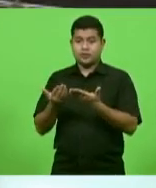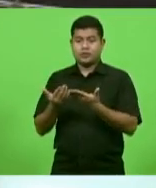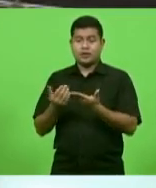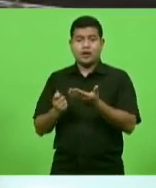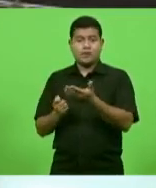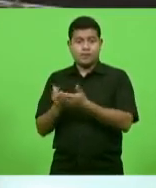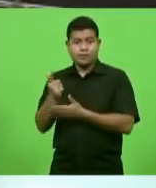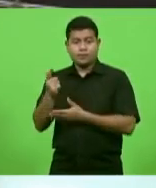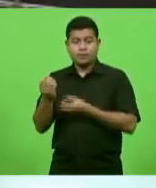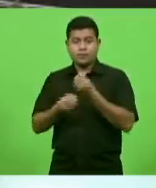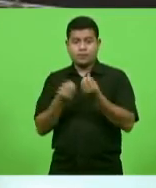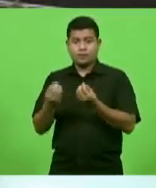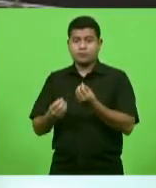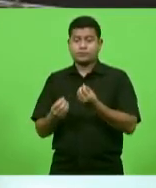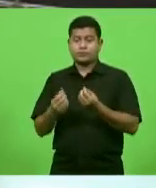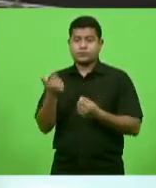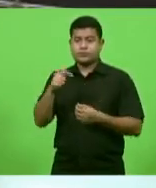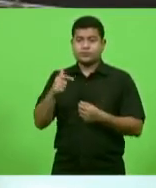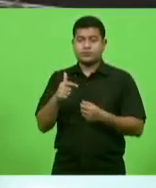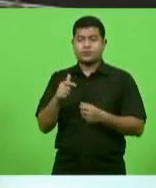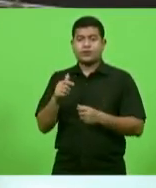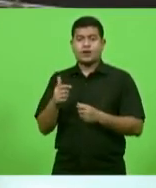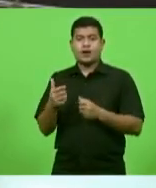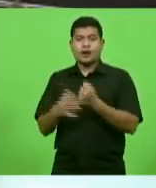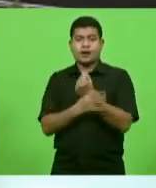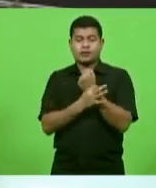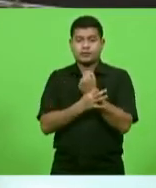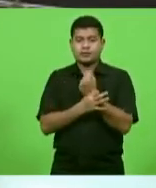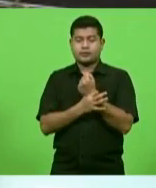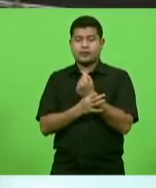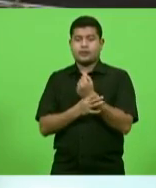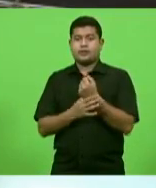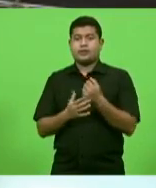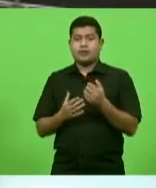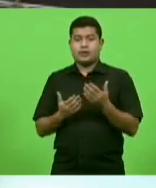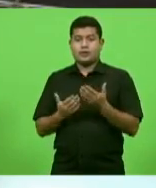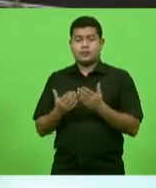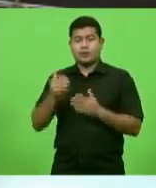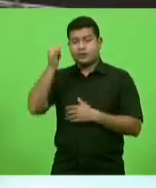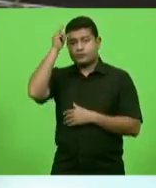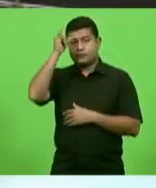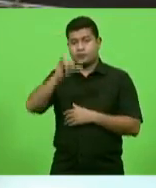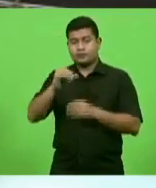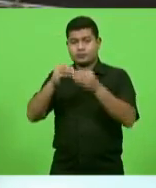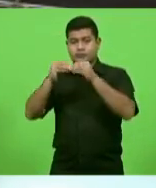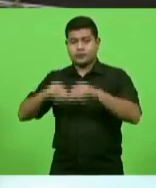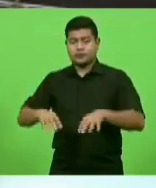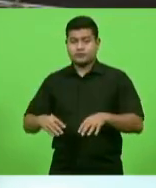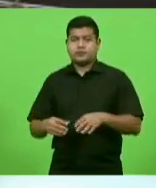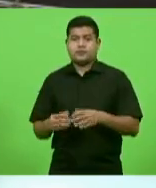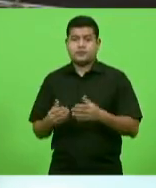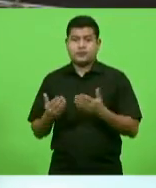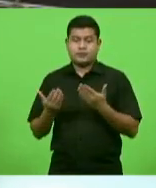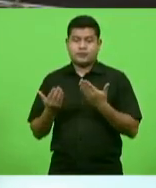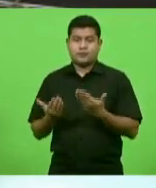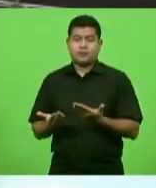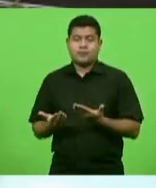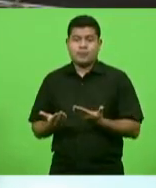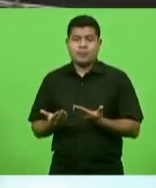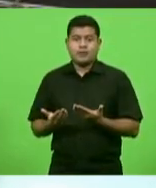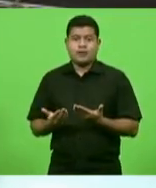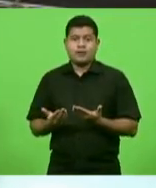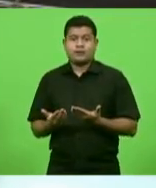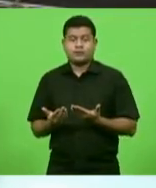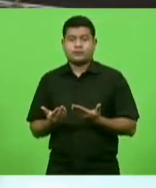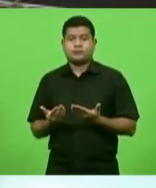em e adoção das meninas cautelas necessárias a minimização dos riscos decorrentes